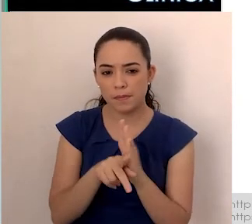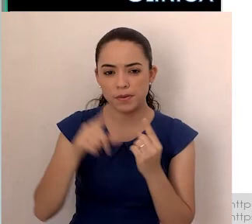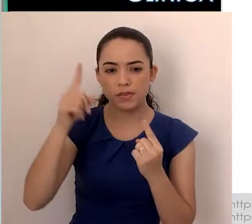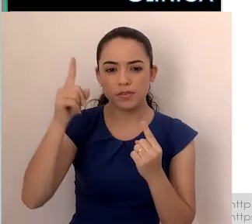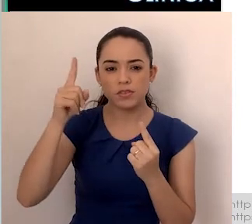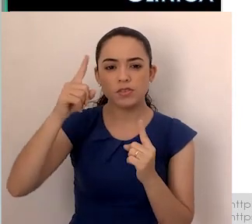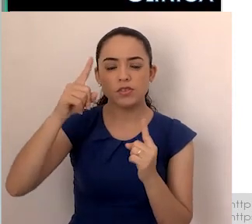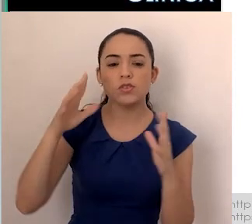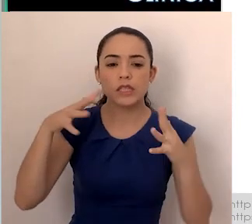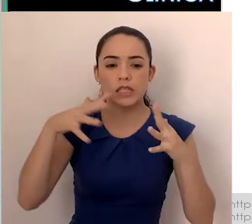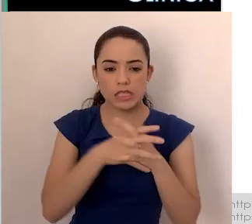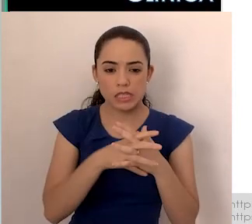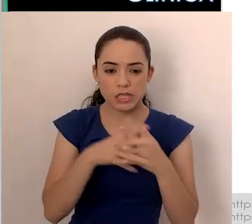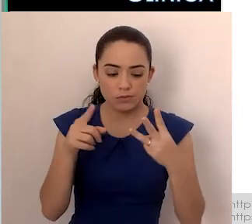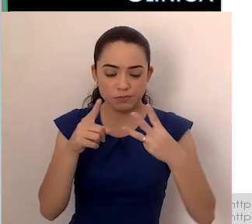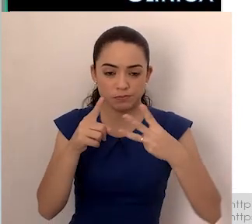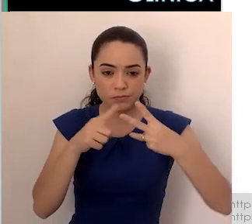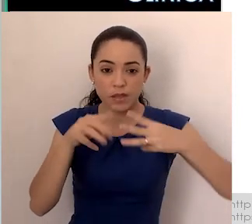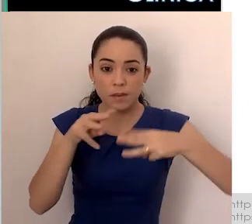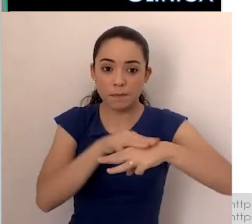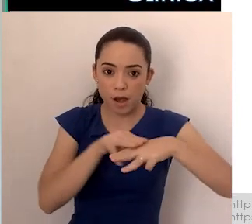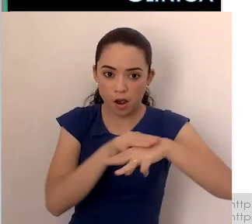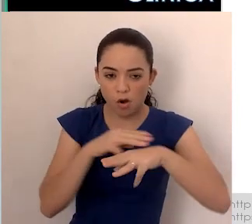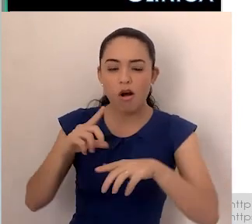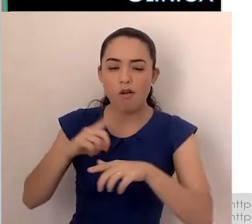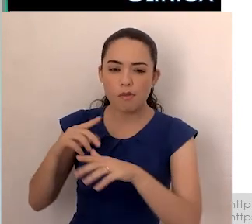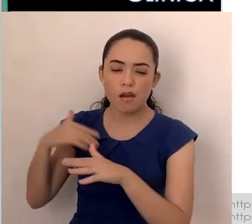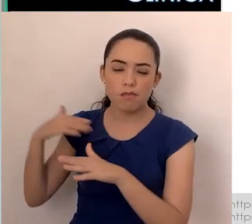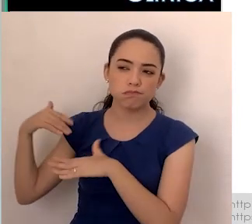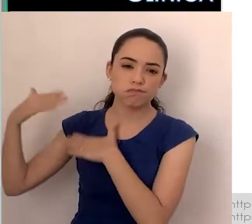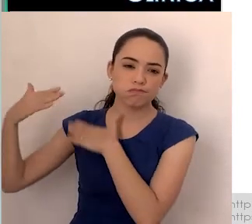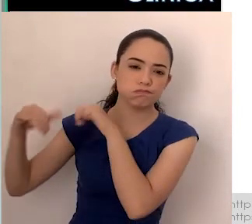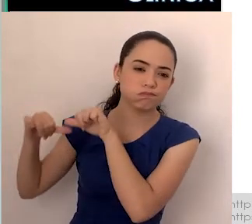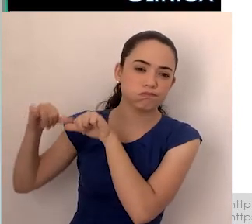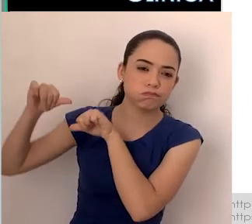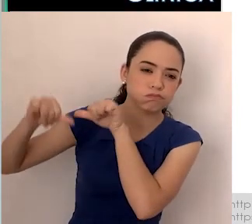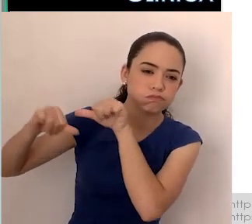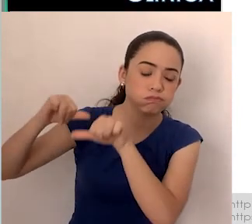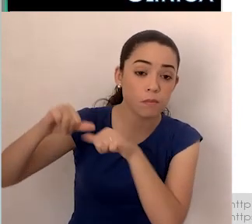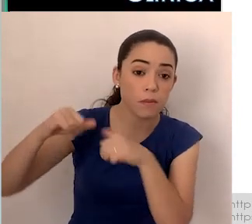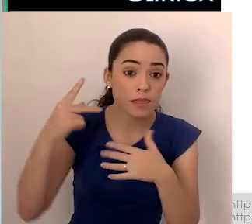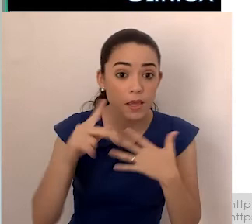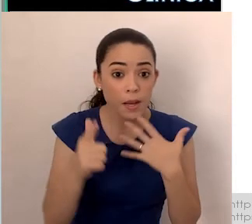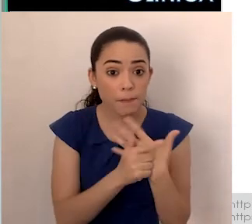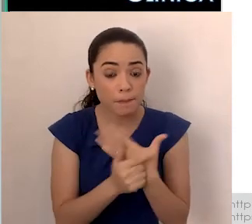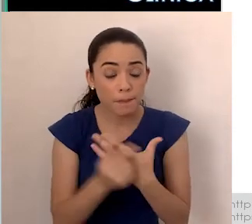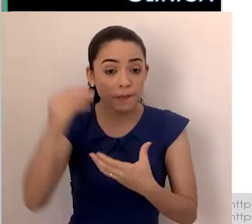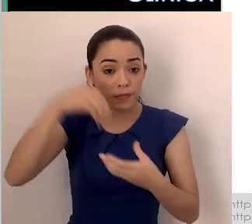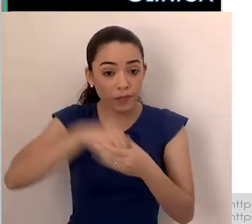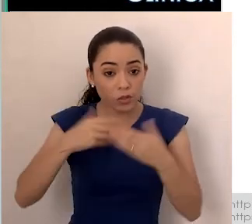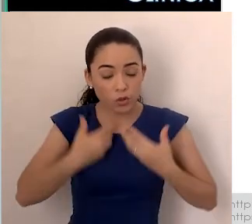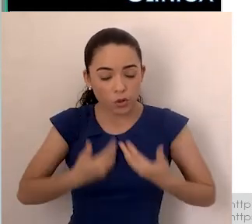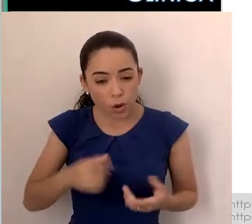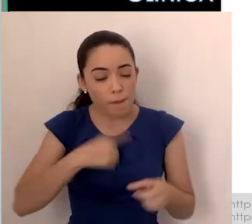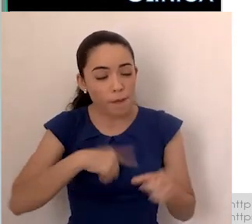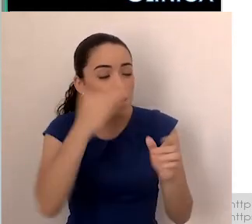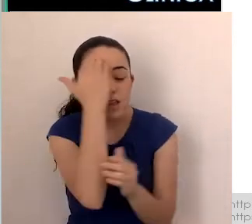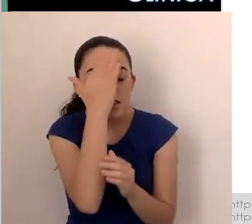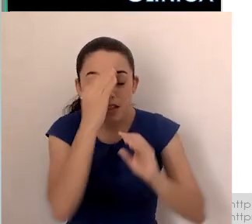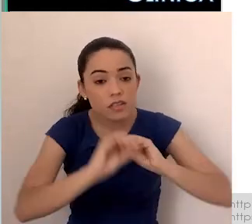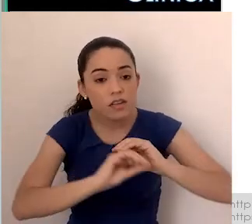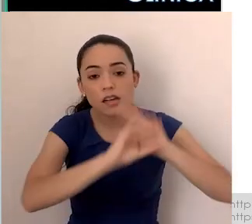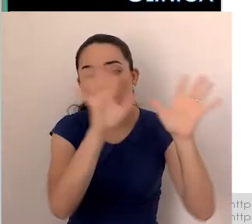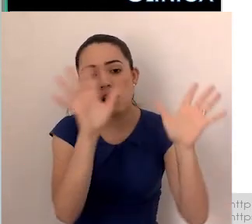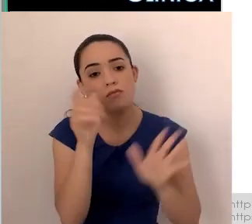O entendimento da função e conceitos a respeito do tecido adiposo marrom tem mudado nos últimos anos, apesar de ainda não